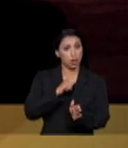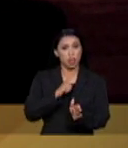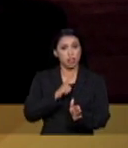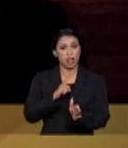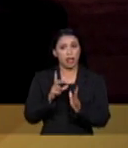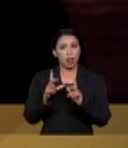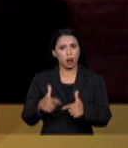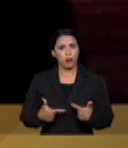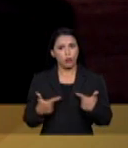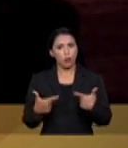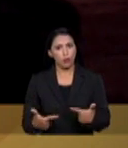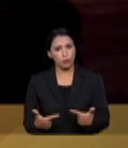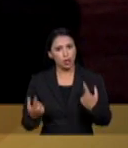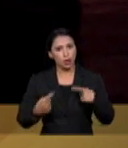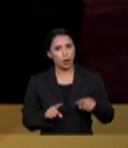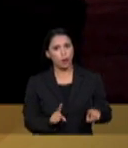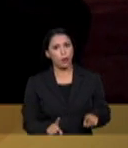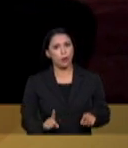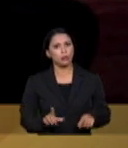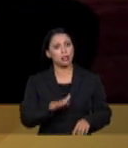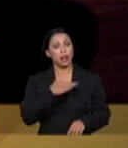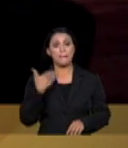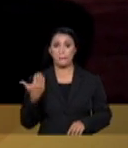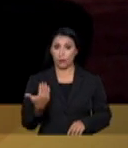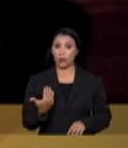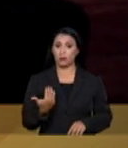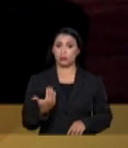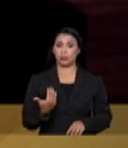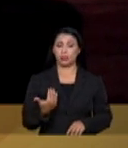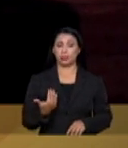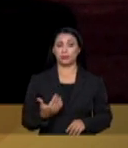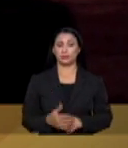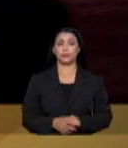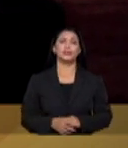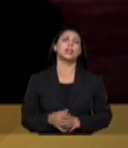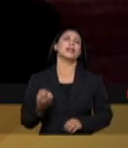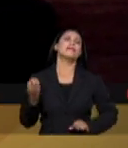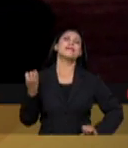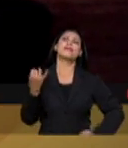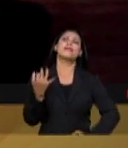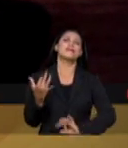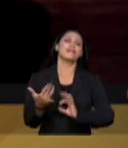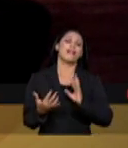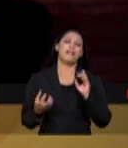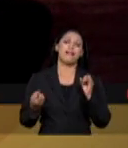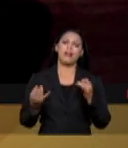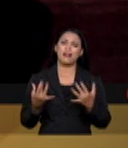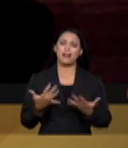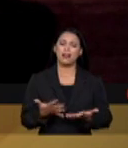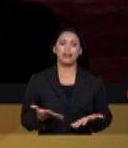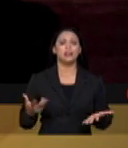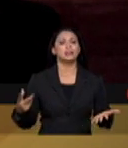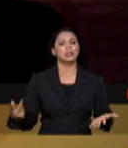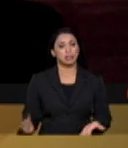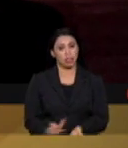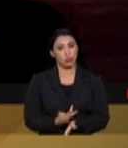morte e quando não tem numerosos casos assistiram